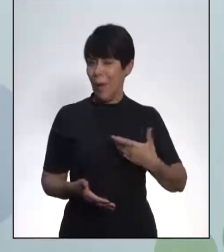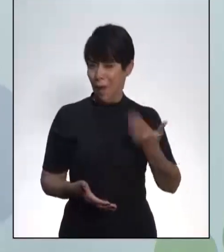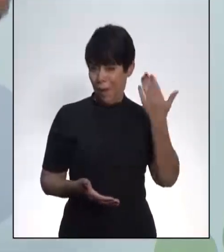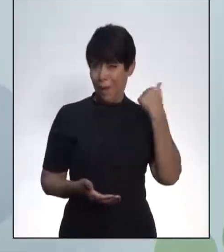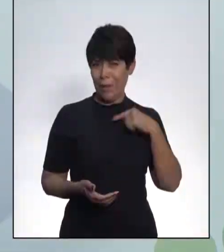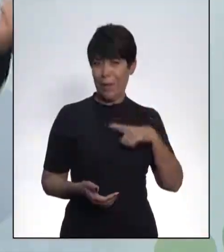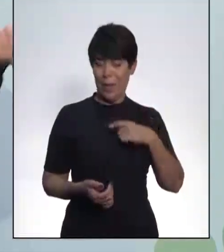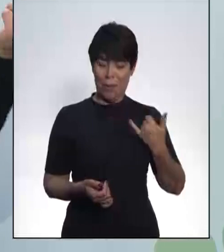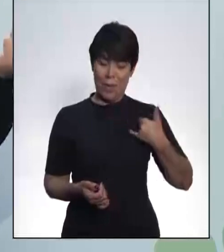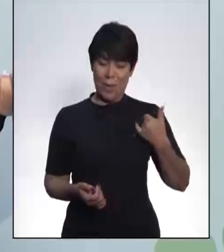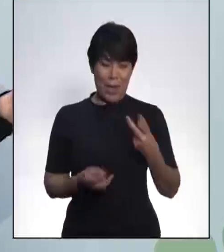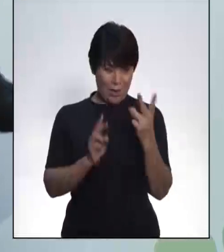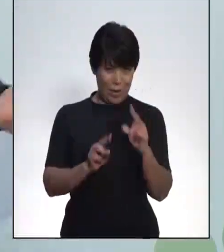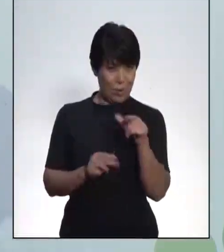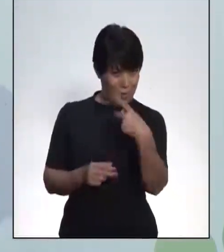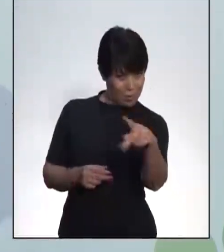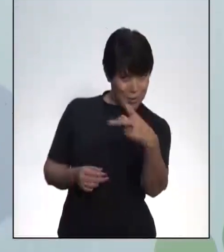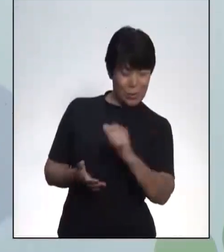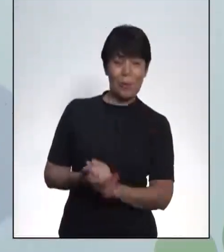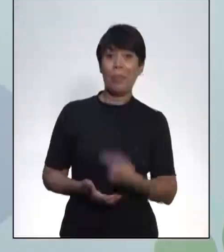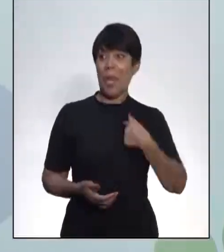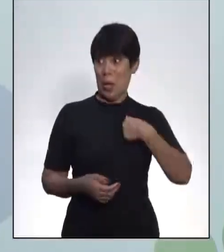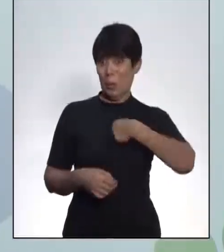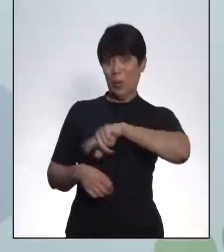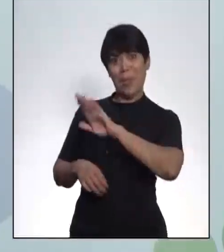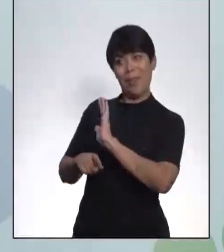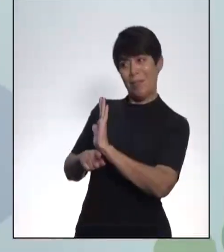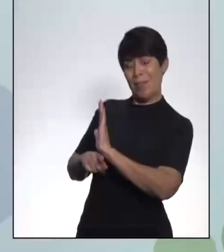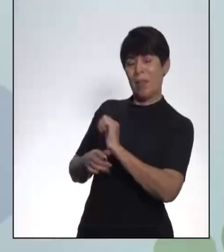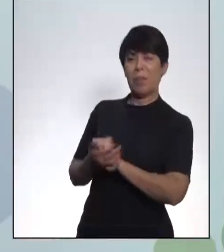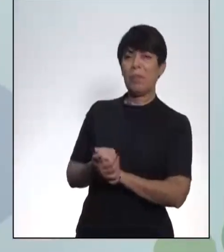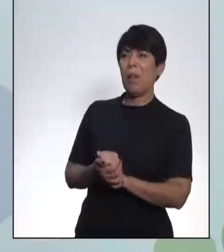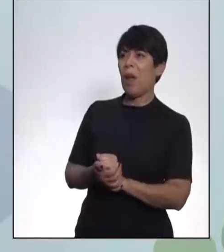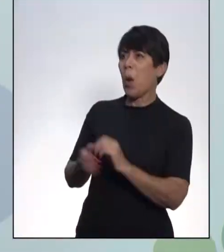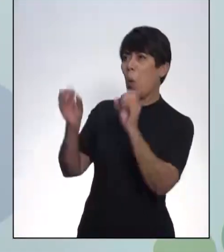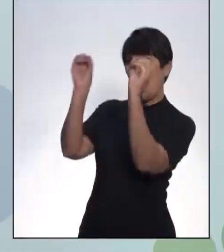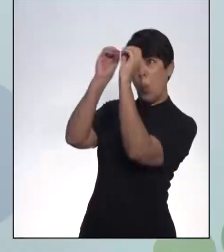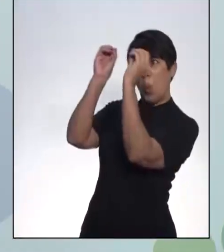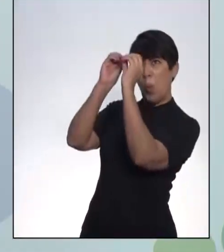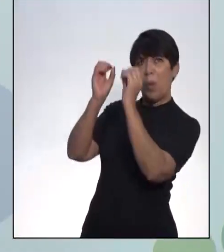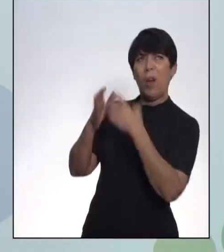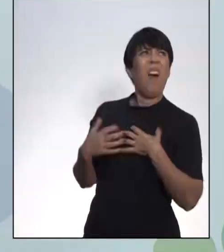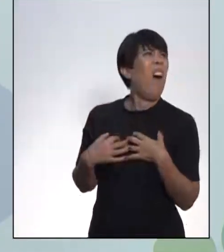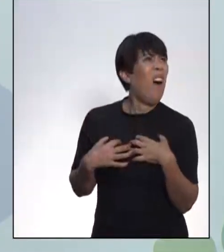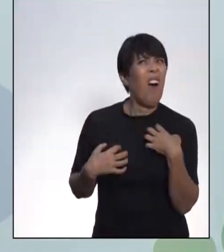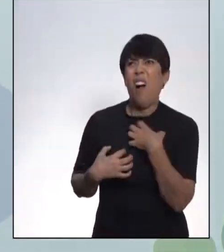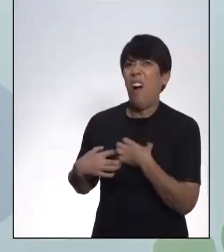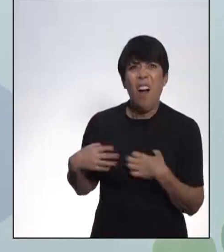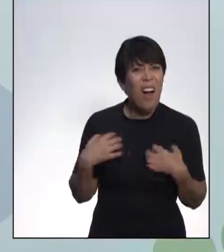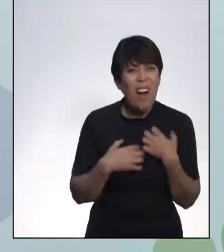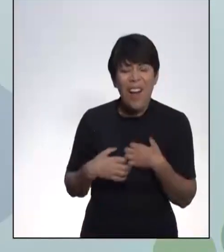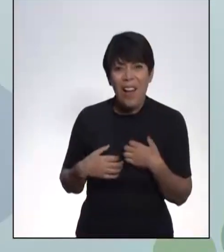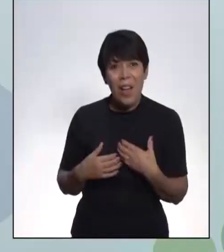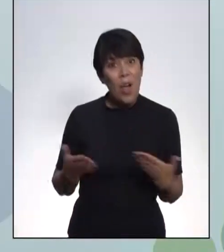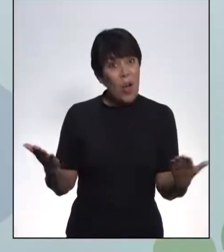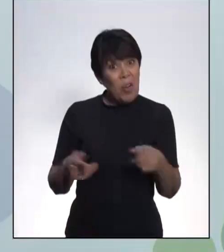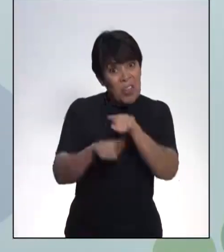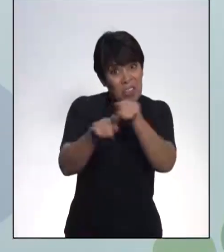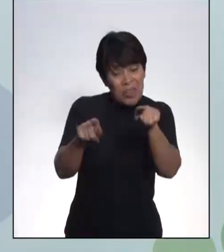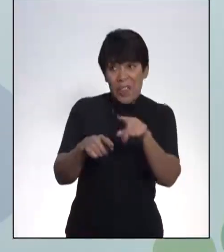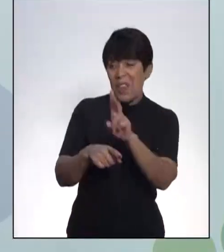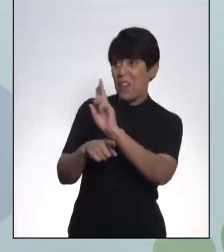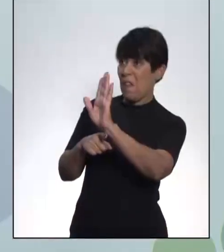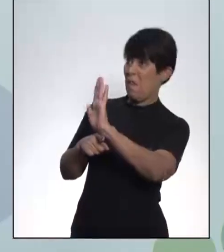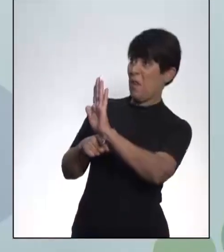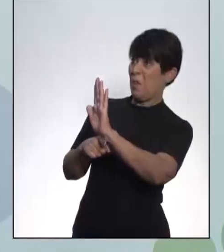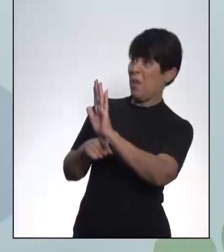anos, mais ou menos, eu ia para o cinema, se eu não entendesse um filme, eu ficava louco. Eu ficava louco da vida. Hoje vocês começam a ver o filme, se você não